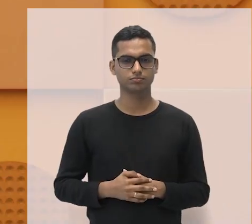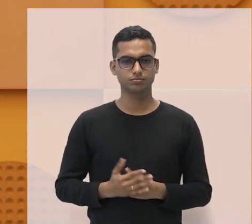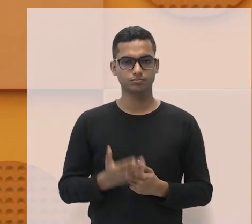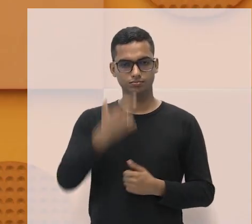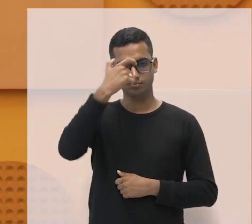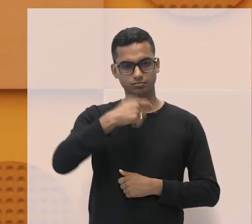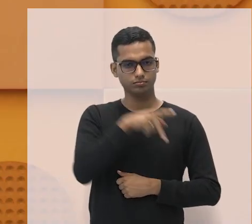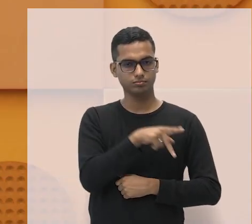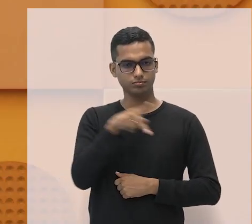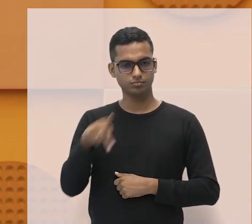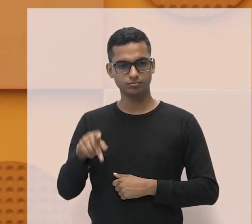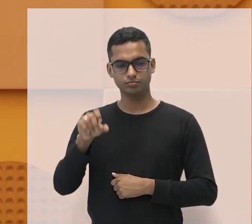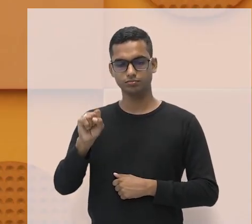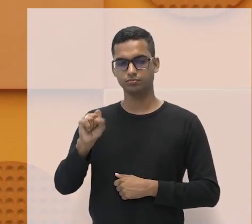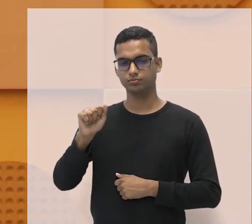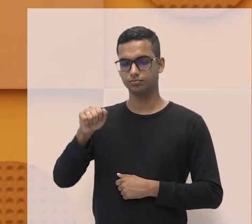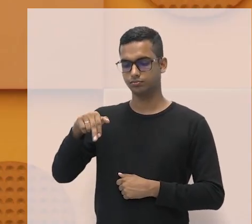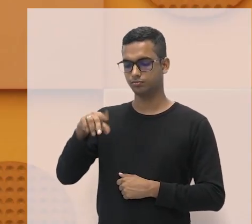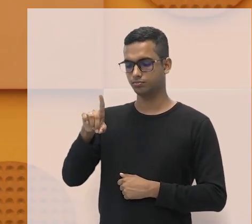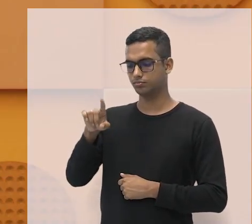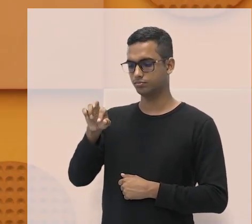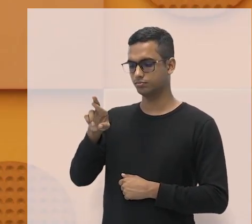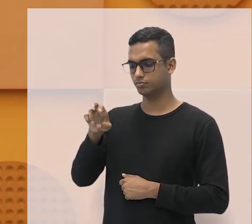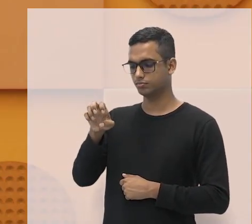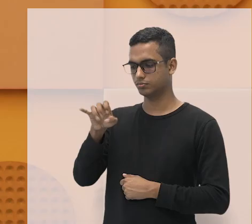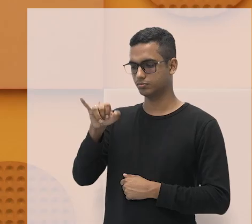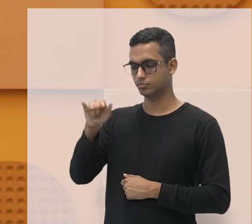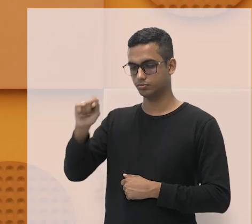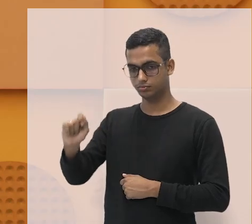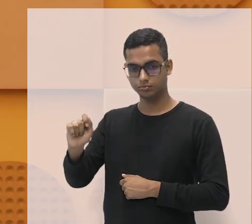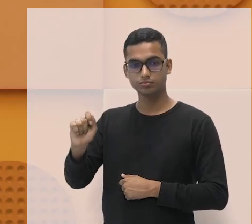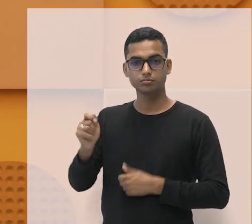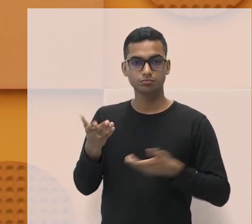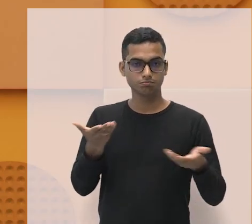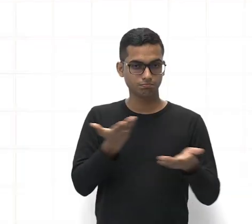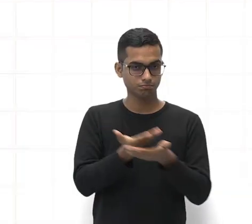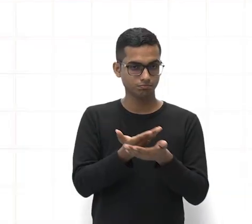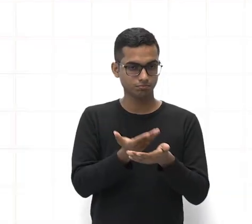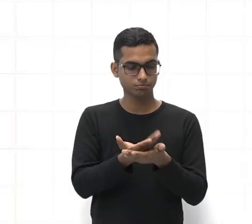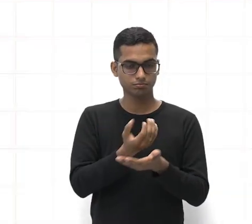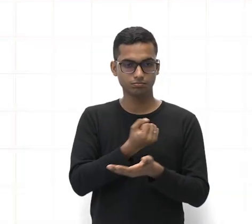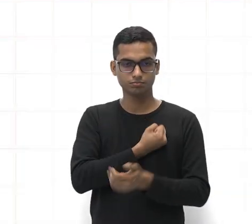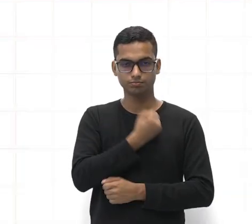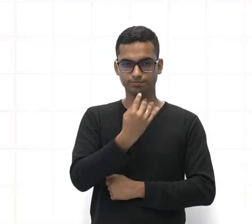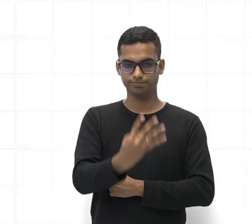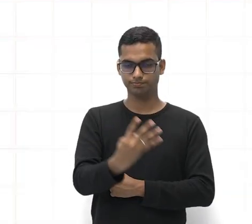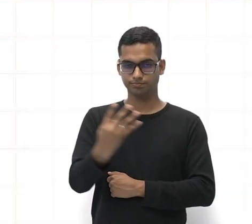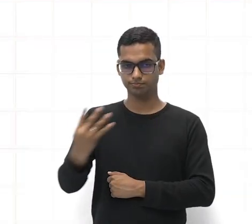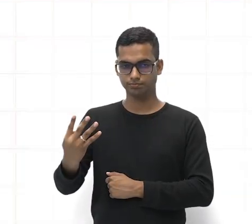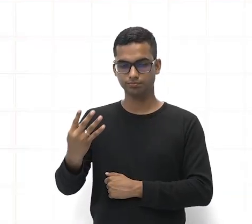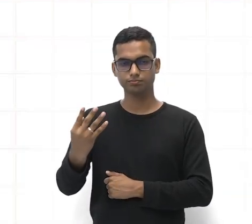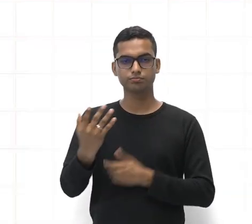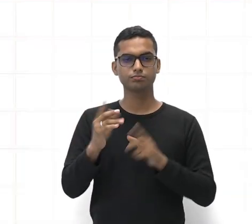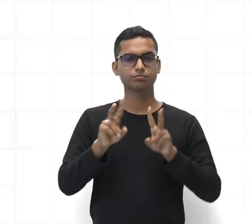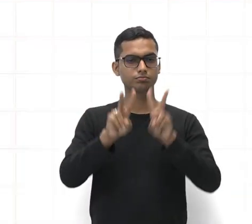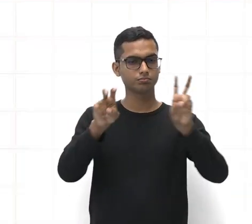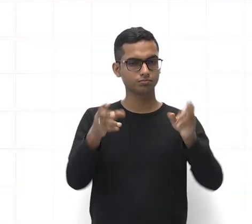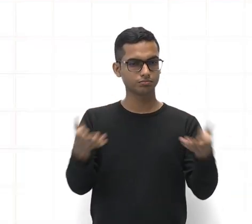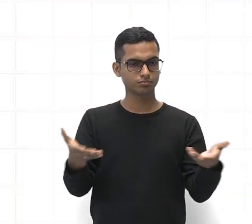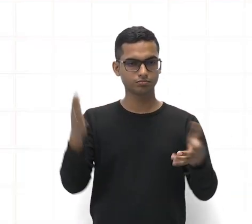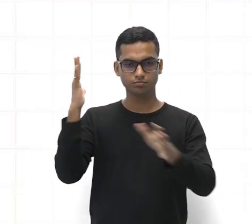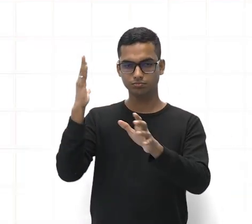Eu sou a professora Sandréia Cascais. Então, esta é a nossa aula de número 44 e nós